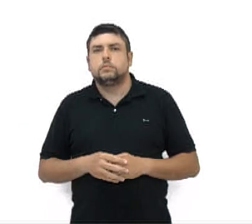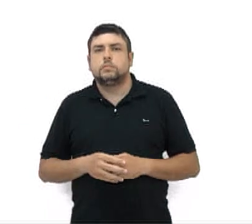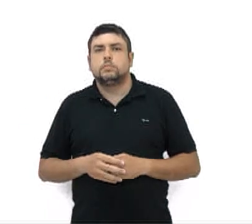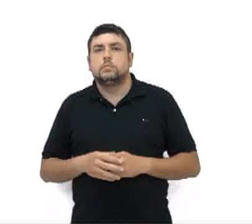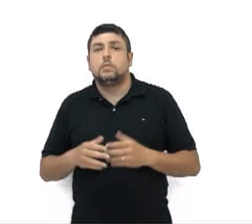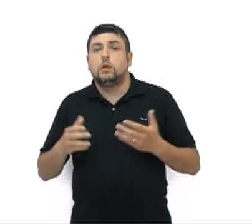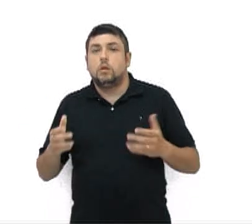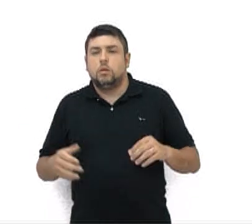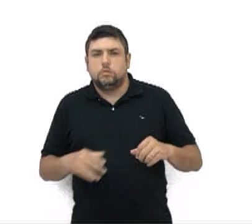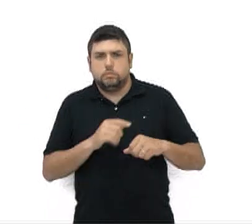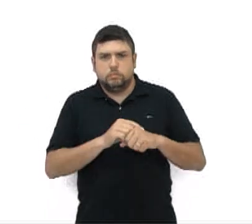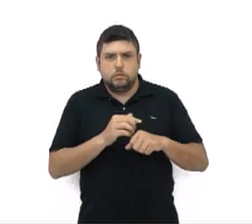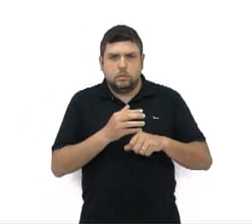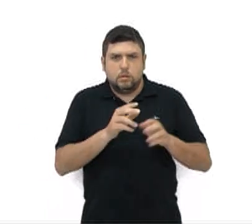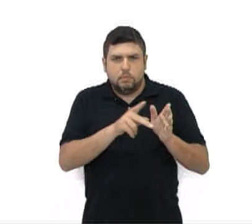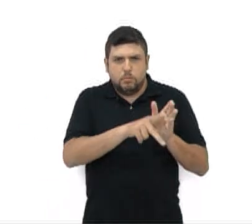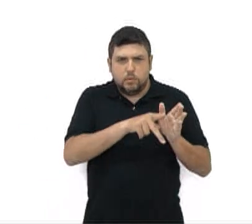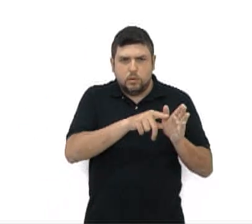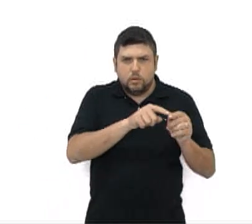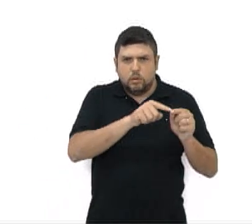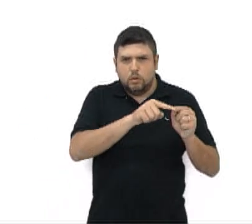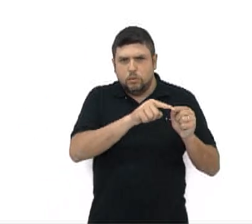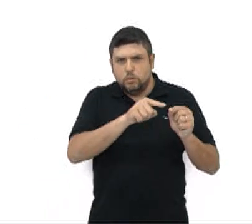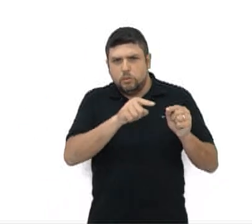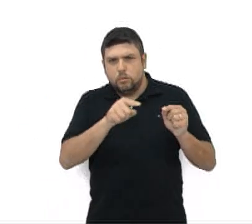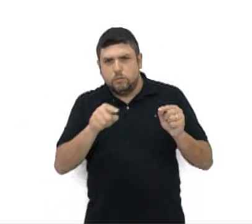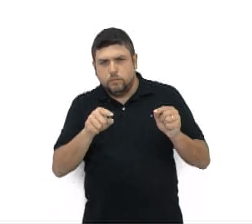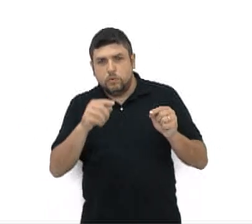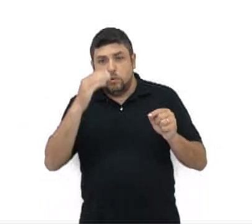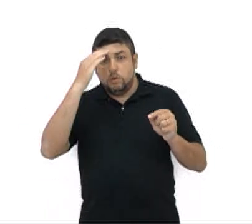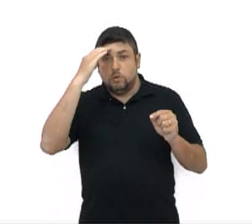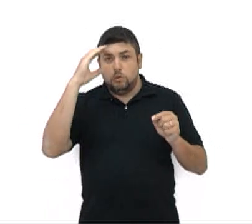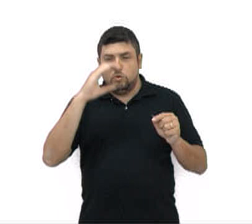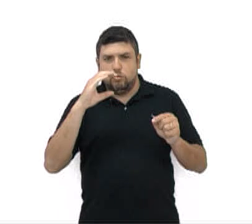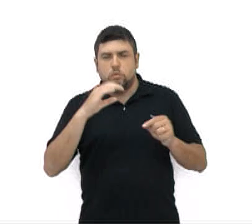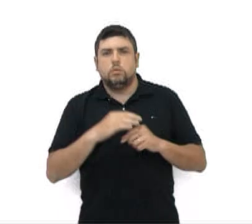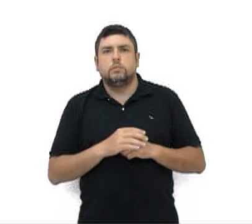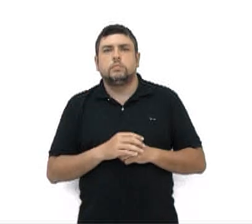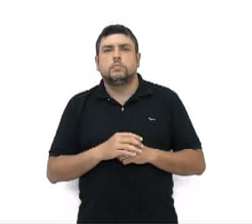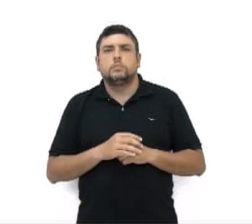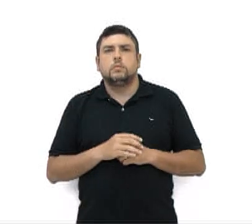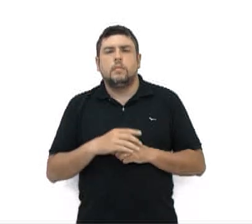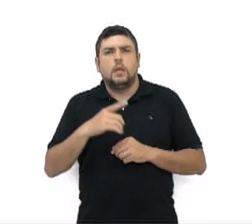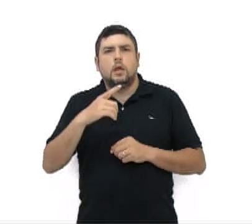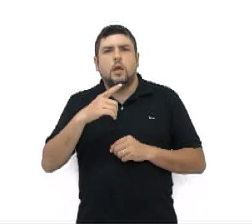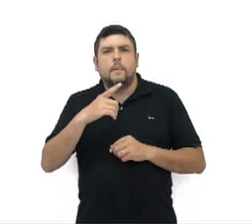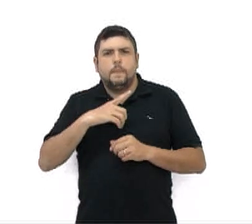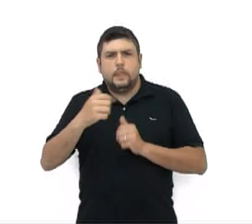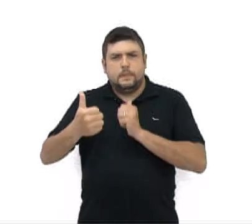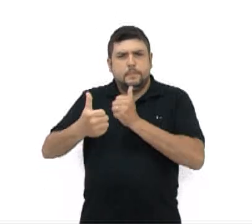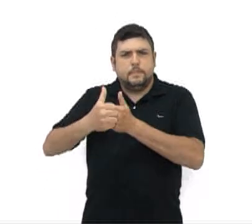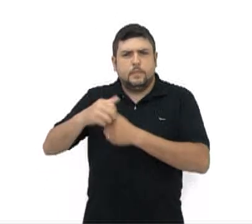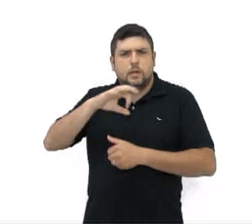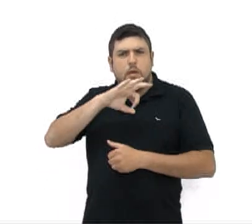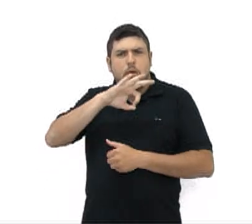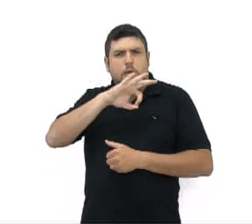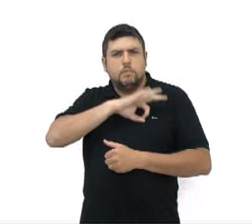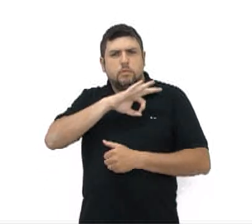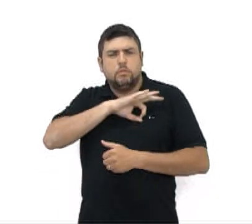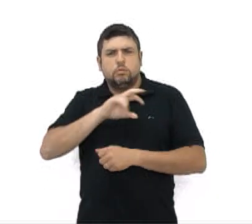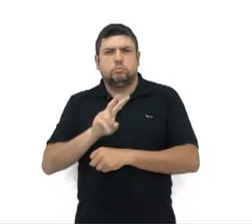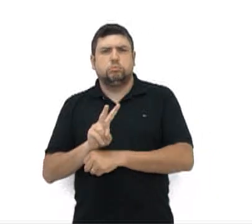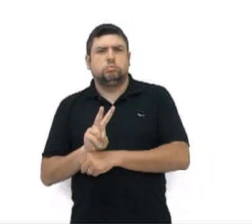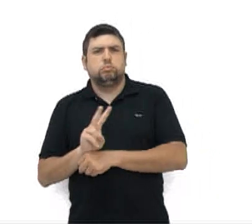com direção a Curitiba. Em um momento, ela reduz a velocidade ao passar pelo posto da Polícia Rodoviária Federal, o famoso